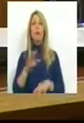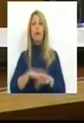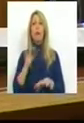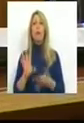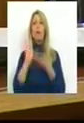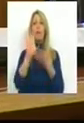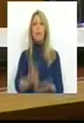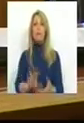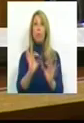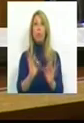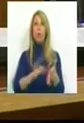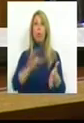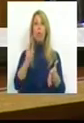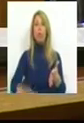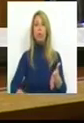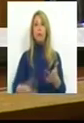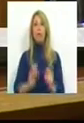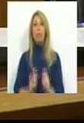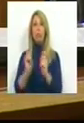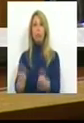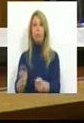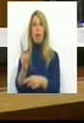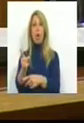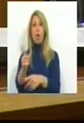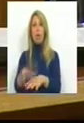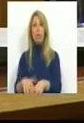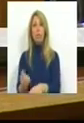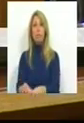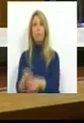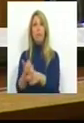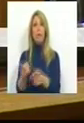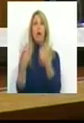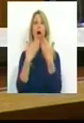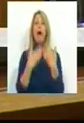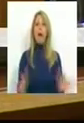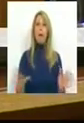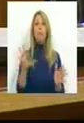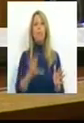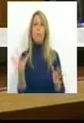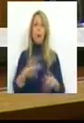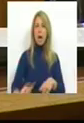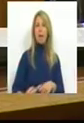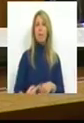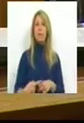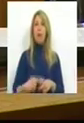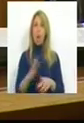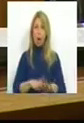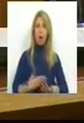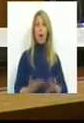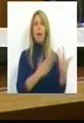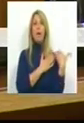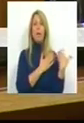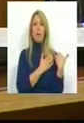financiamento, ao próprio contrato de concessão, que abriu um capítulo de mais ambição, maior